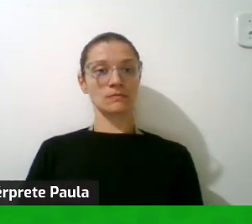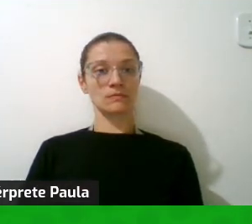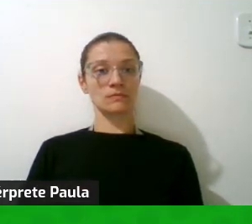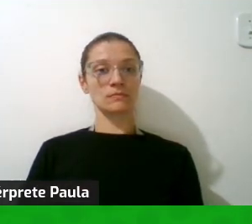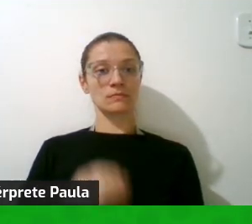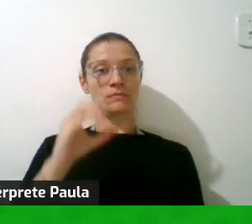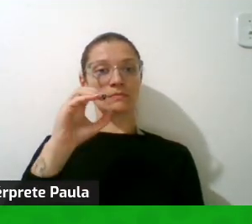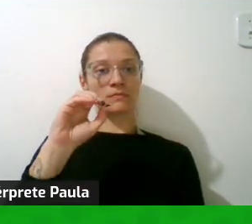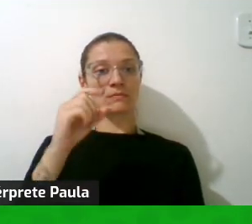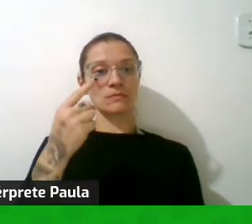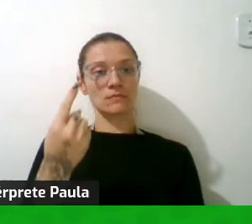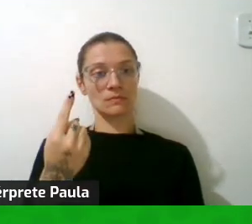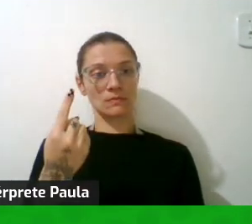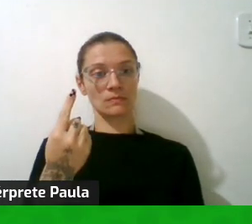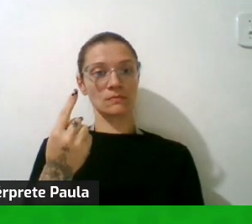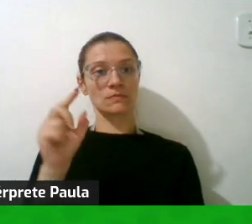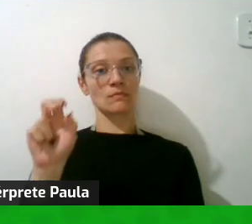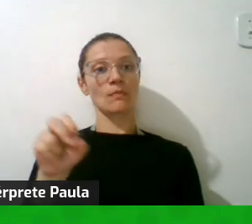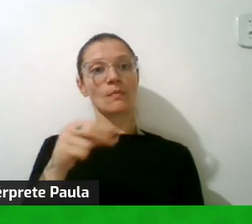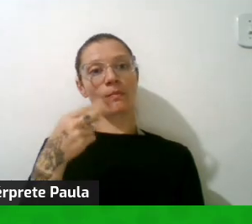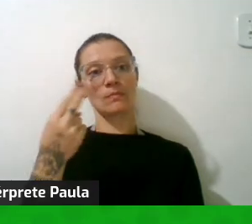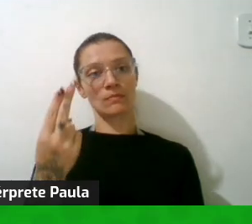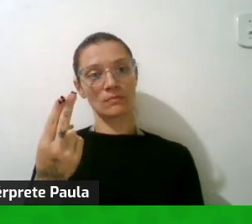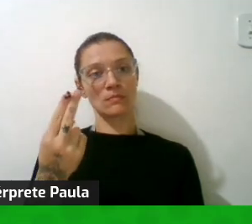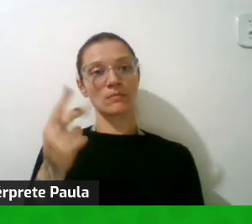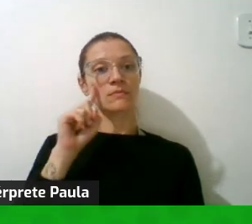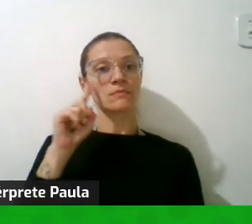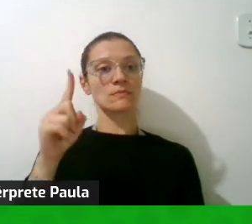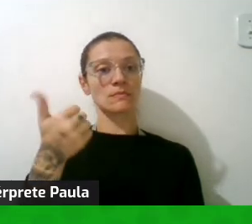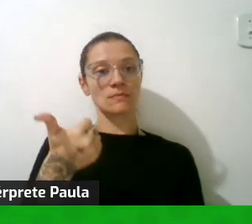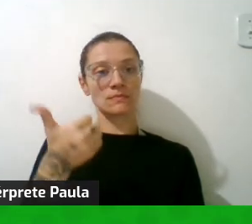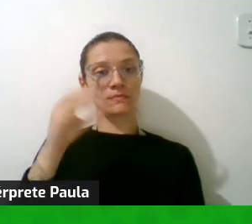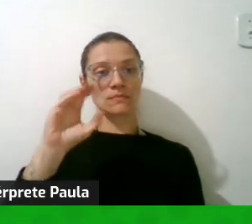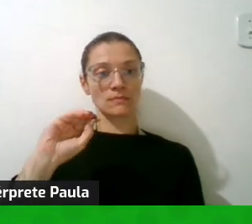01, ou o extra meu foi dia 10,